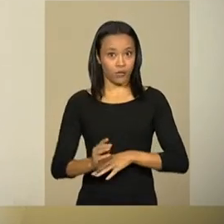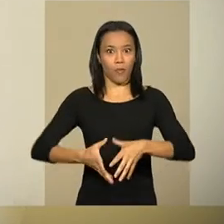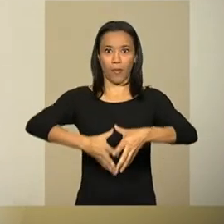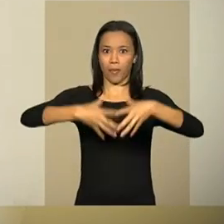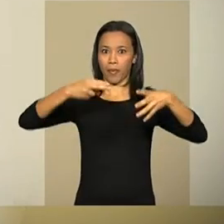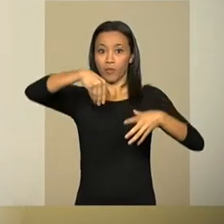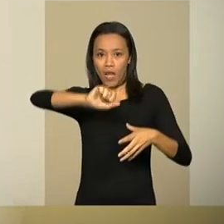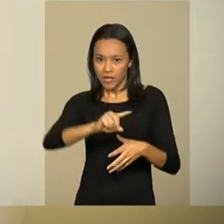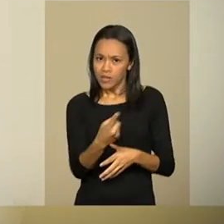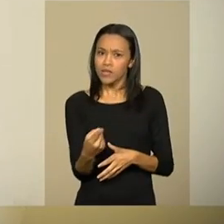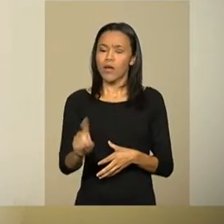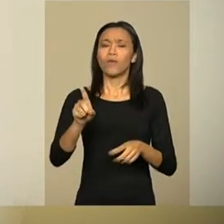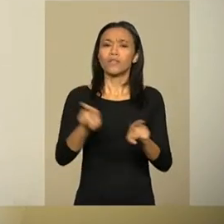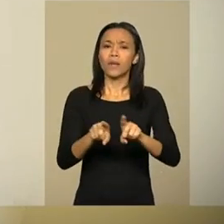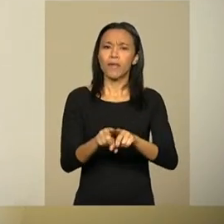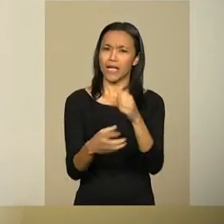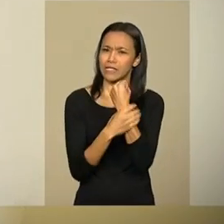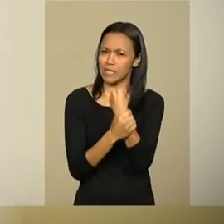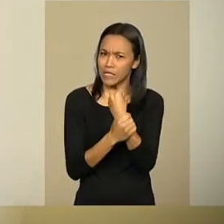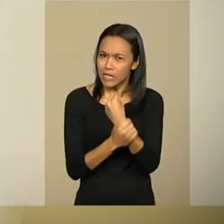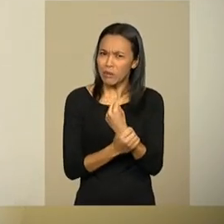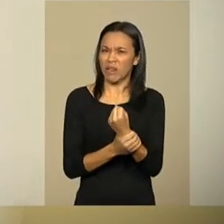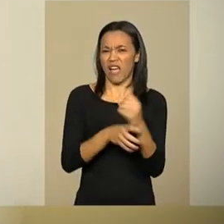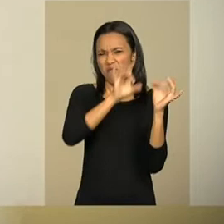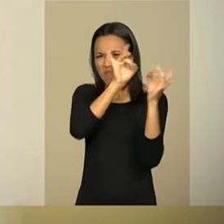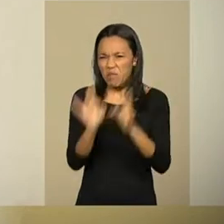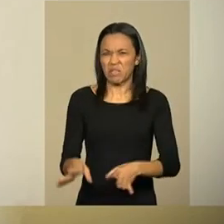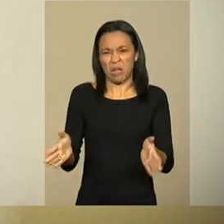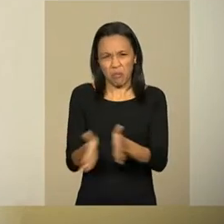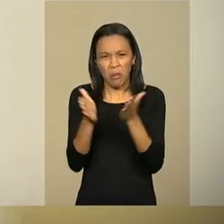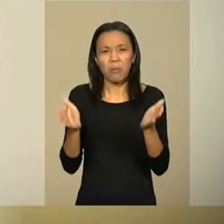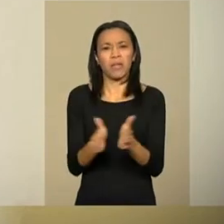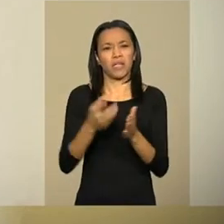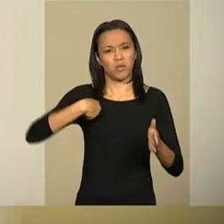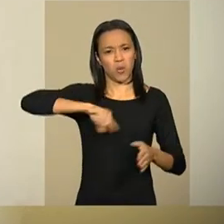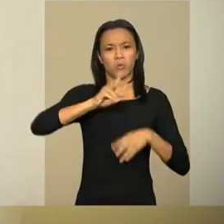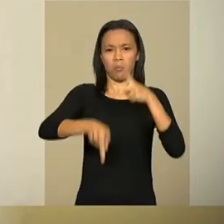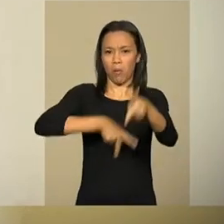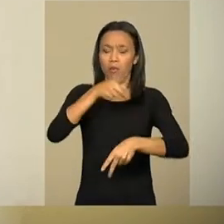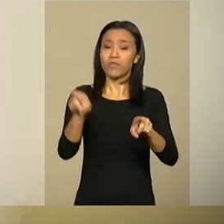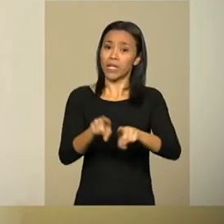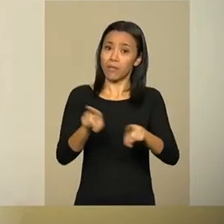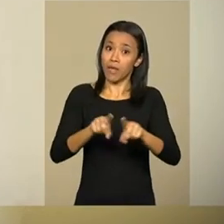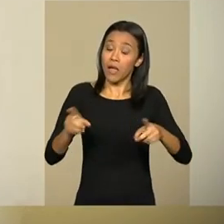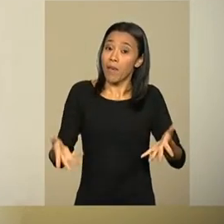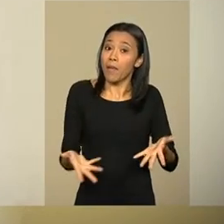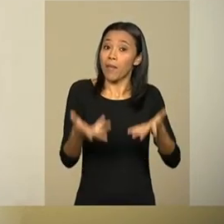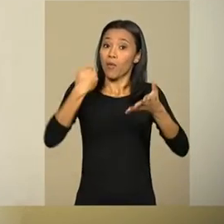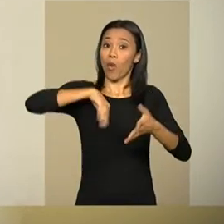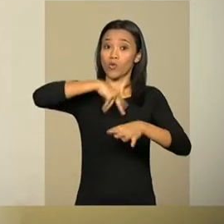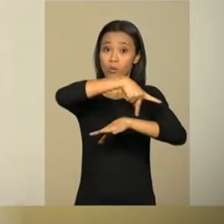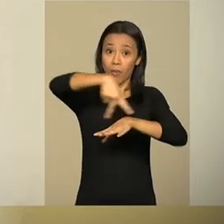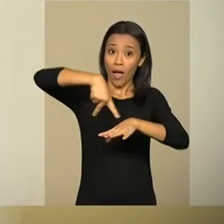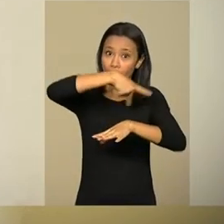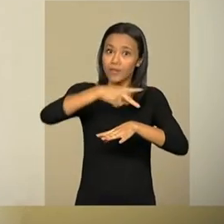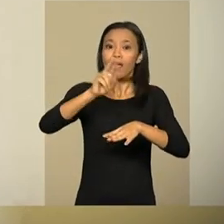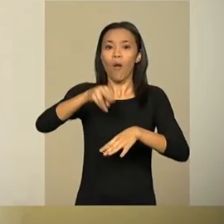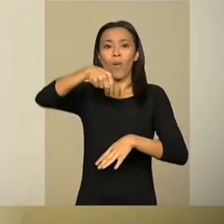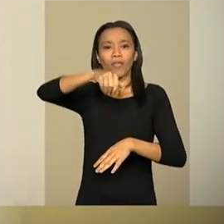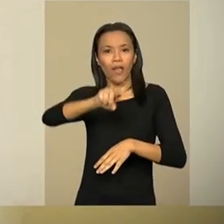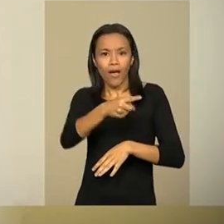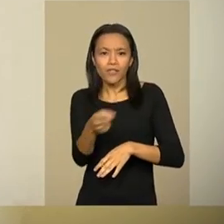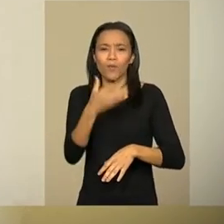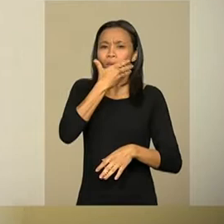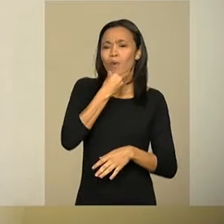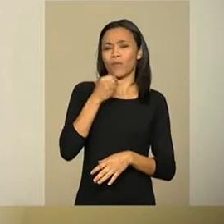nação para segurar emancipação do nosso povo da pobreza para levar o nosso país a condição de uma nação de